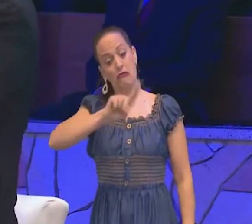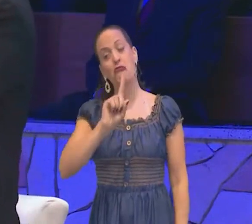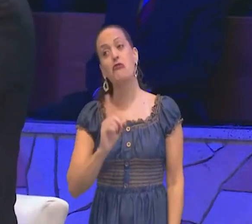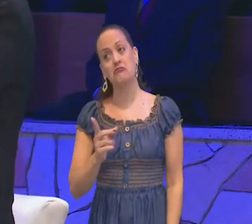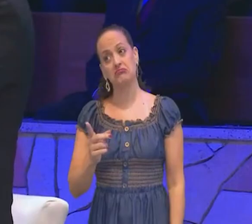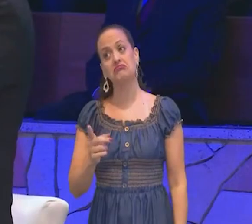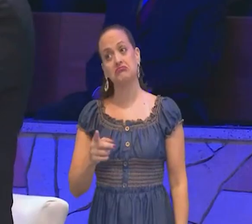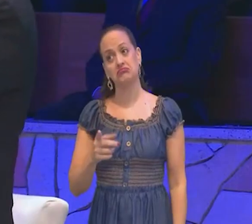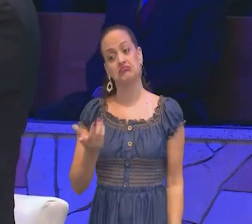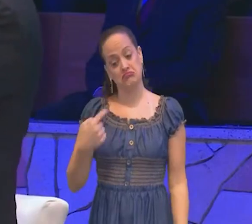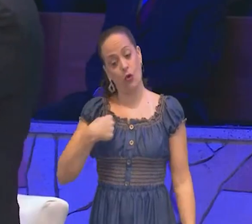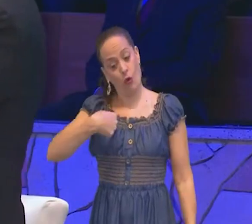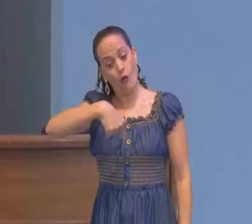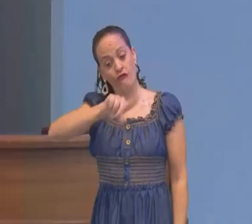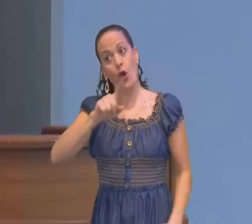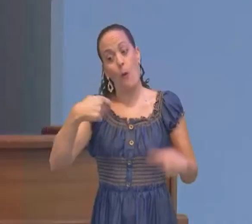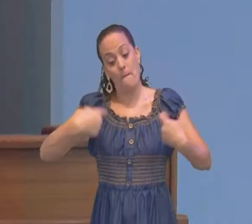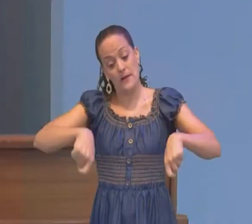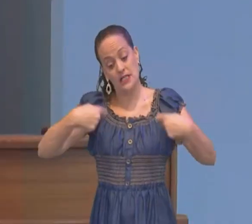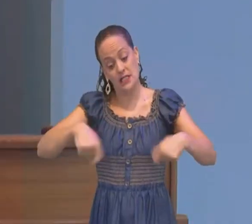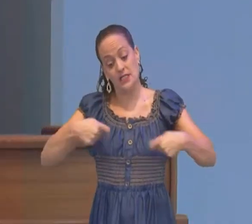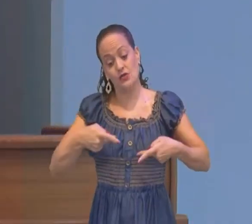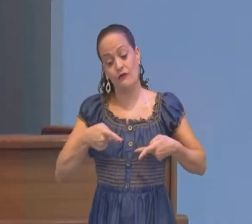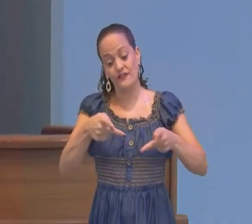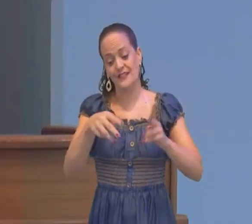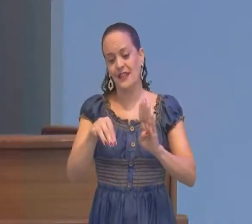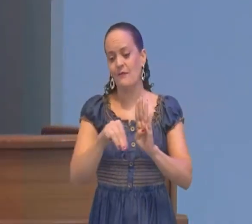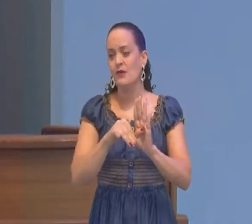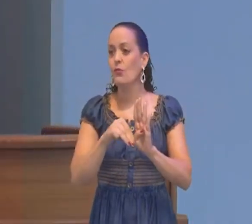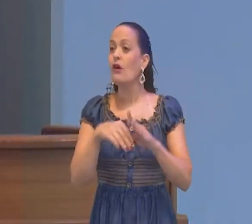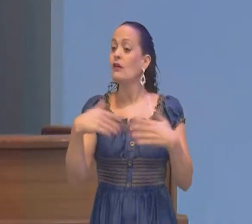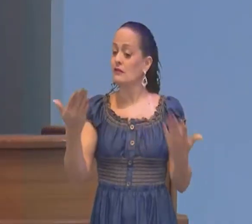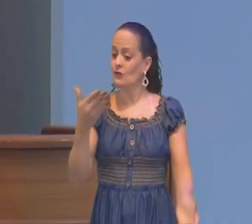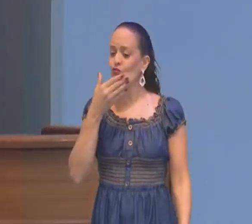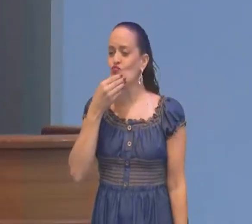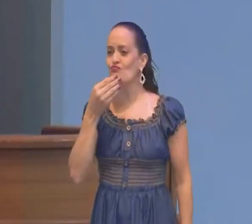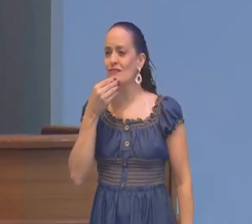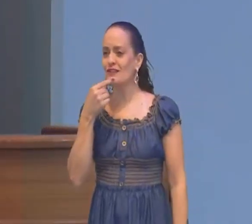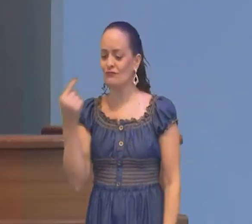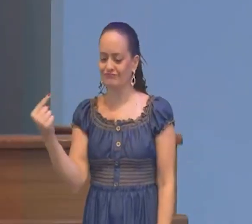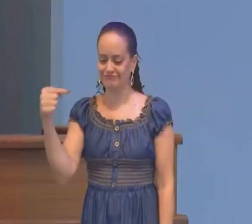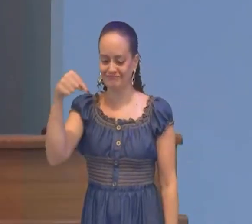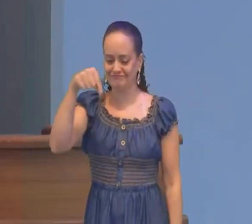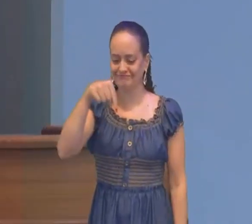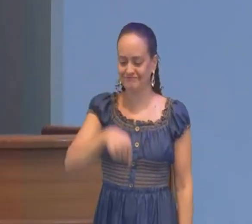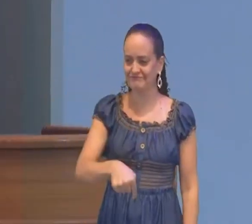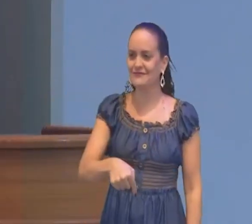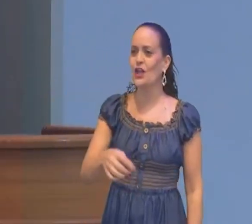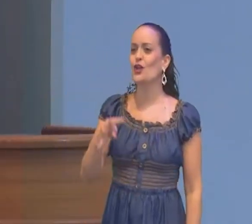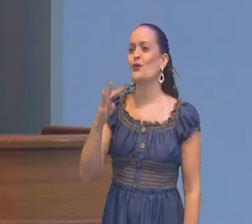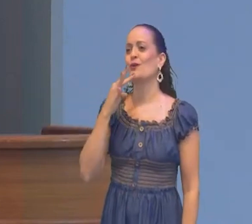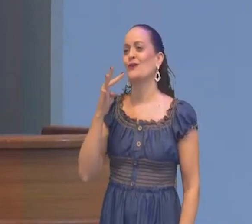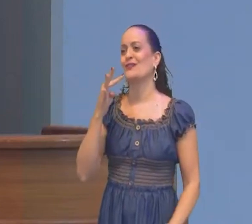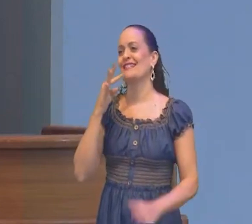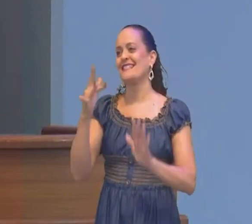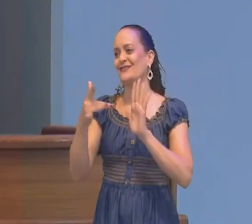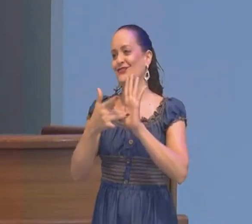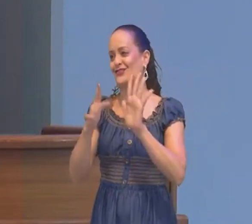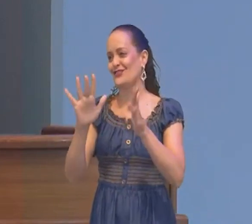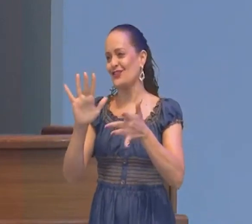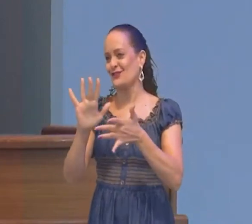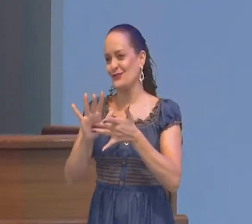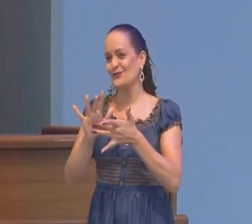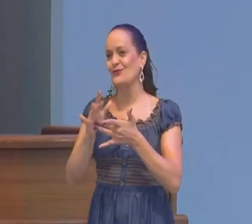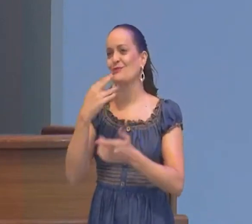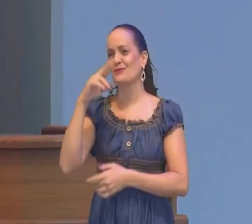mesmo, eu preciso visitar esta igreja. E aqui ele veio, conheceu Jesus como Senhor e seu Salvador, e